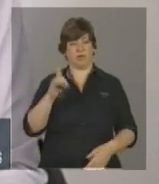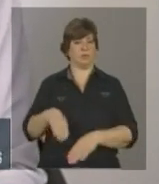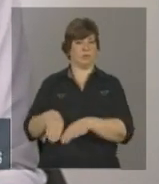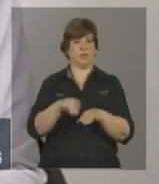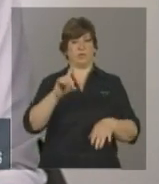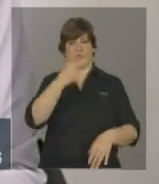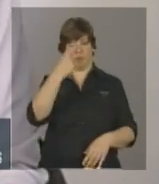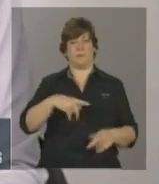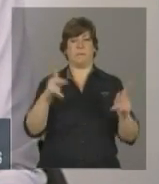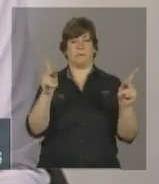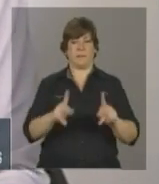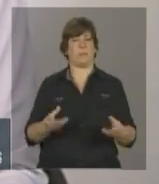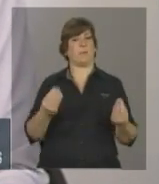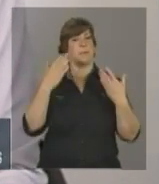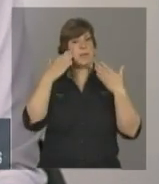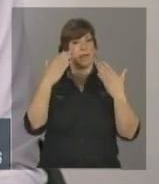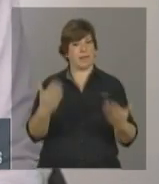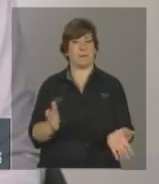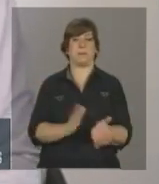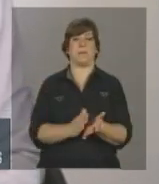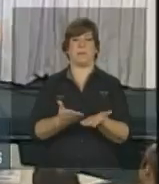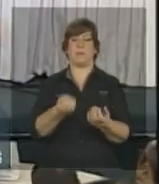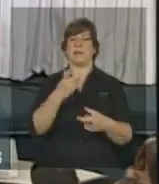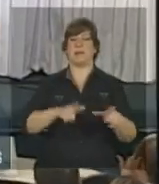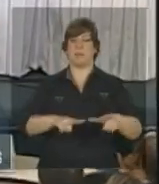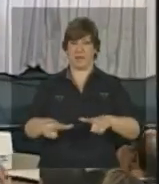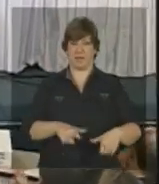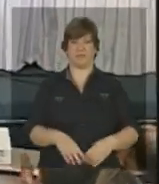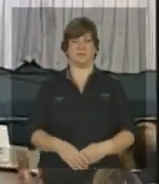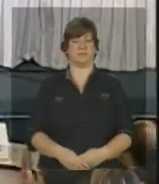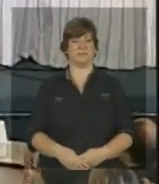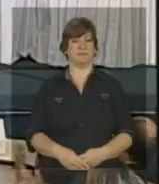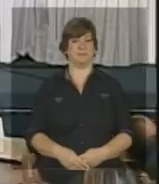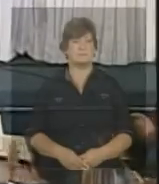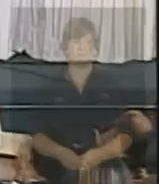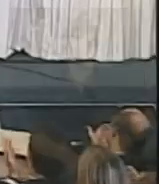direitos humanos e a paz. Muito obrigada, parabéns e bom trabalho.